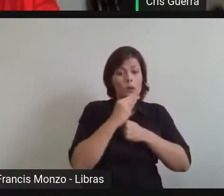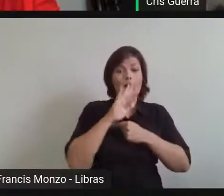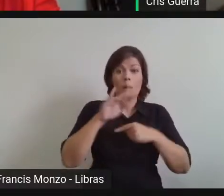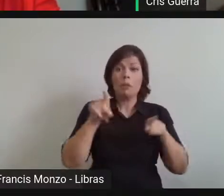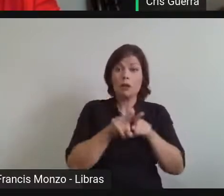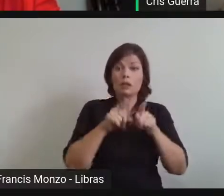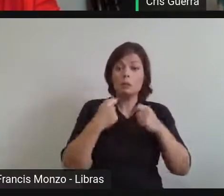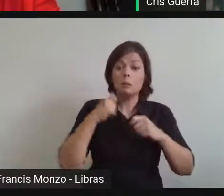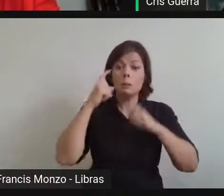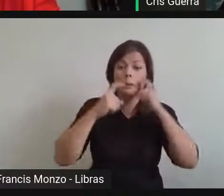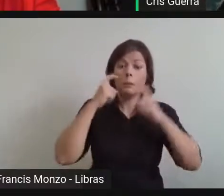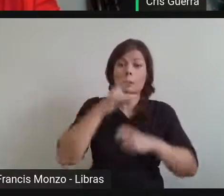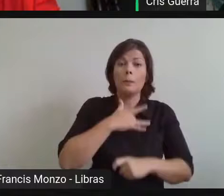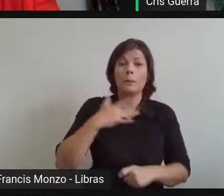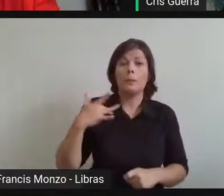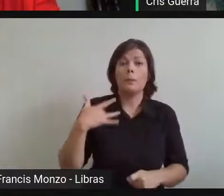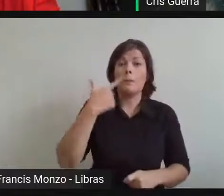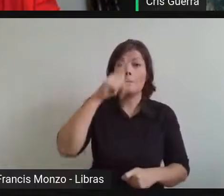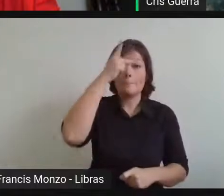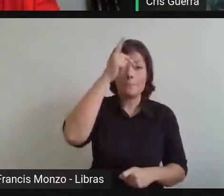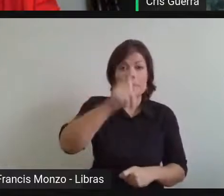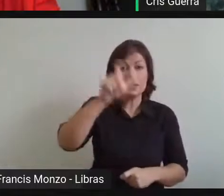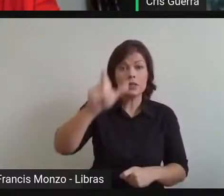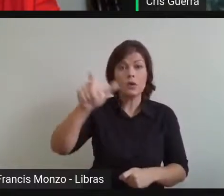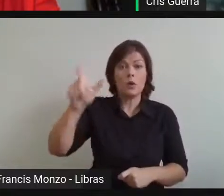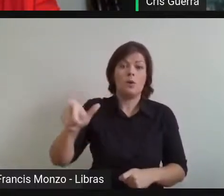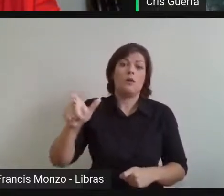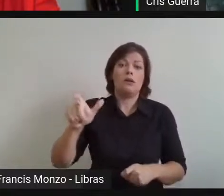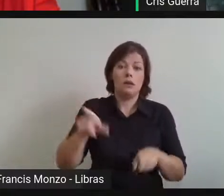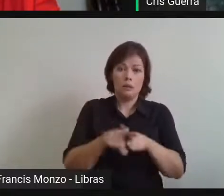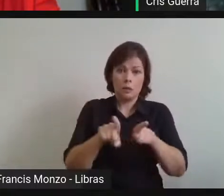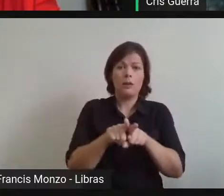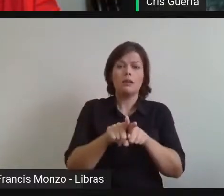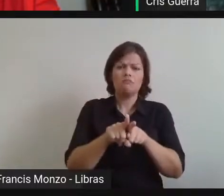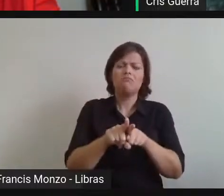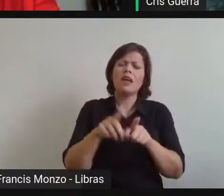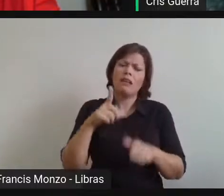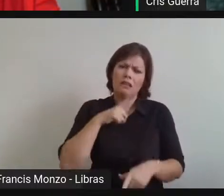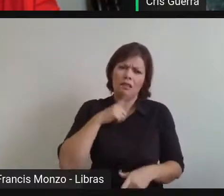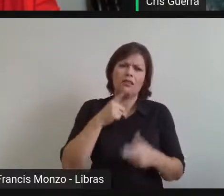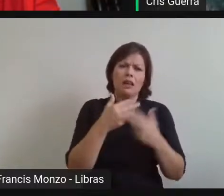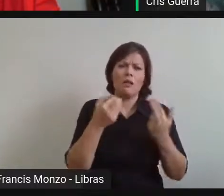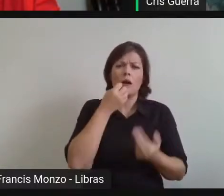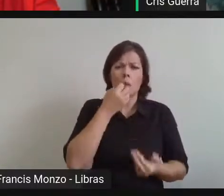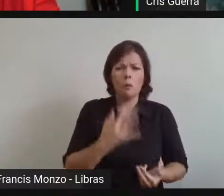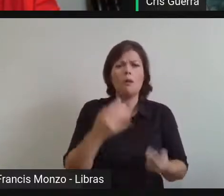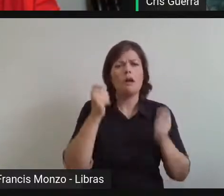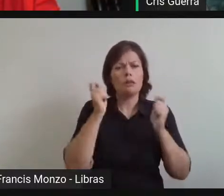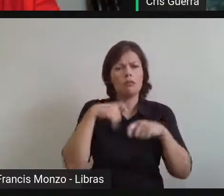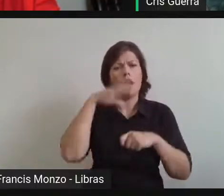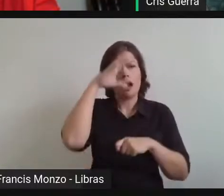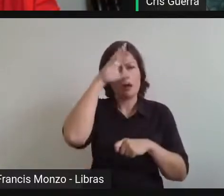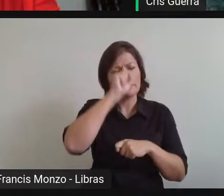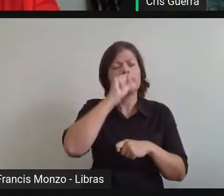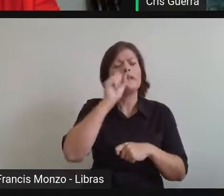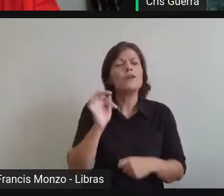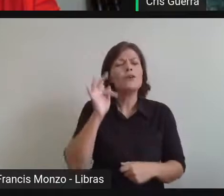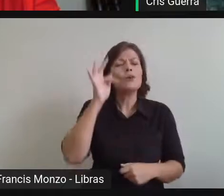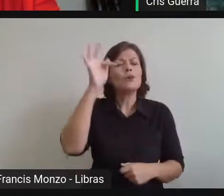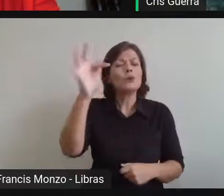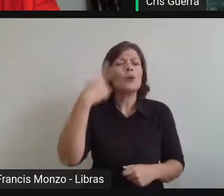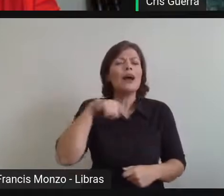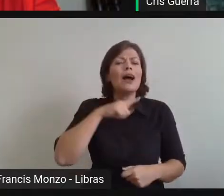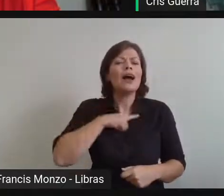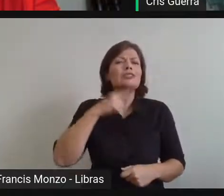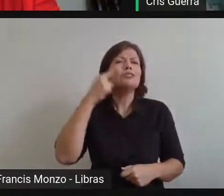muita coisa boa que a gente pode tirar, e com certeza daqui a um tempo a gente vai olhar para esse tempo como uma